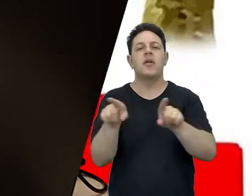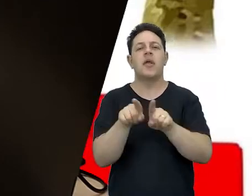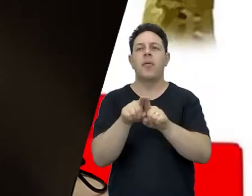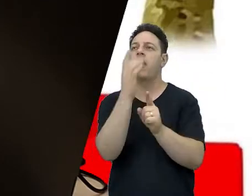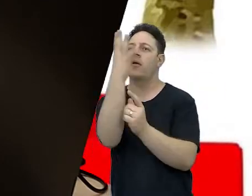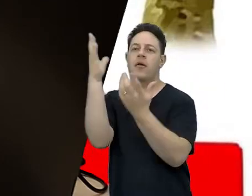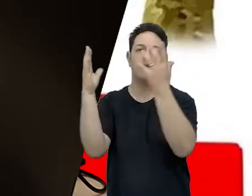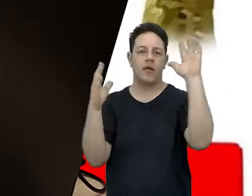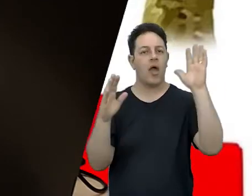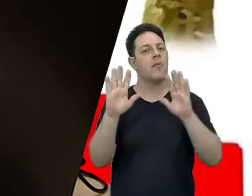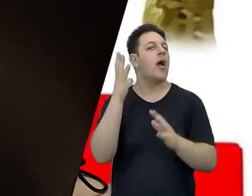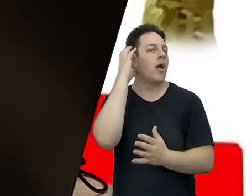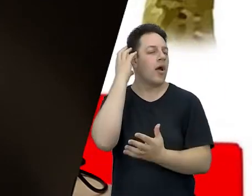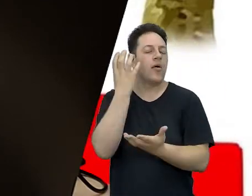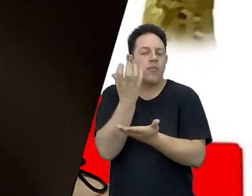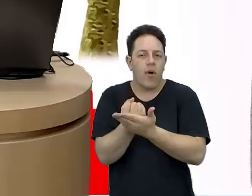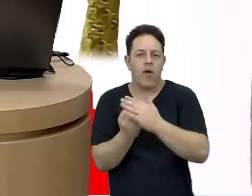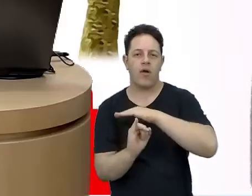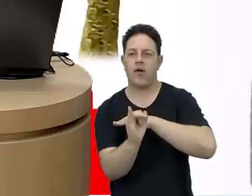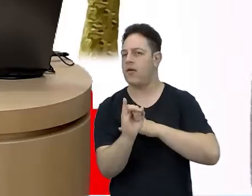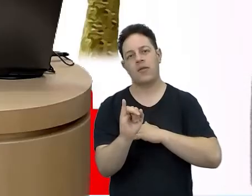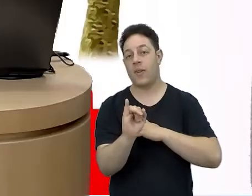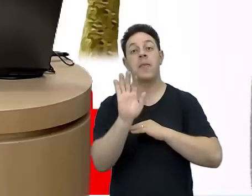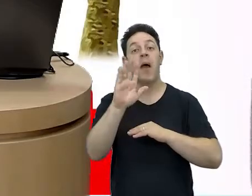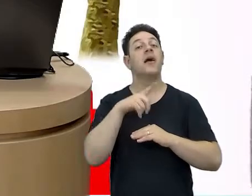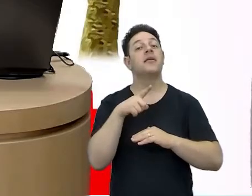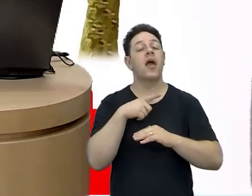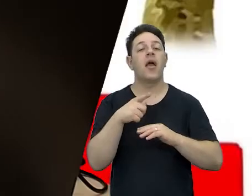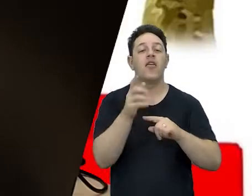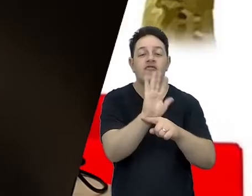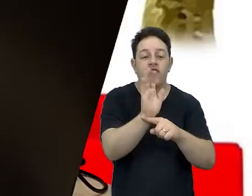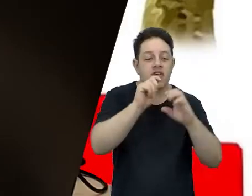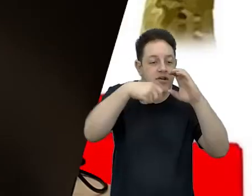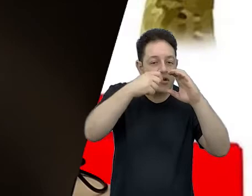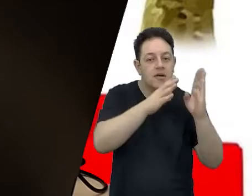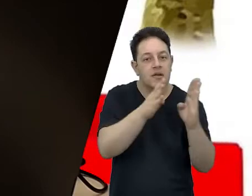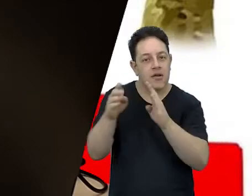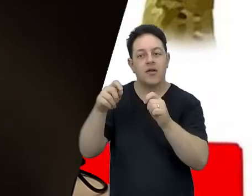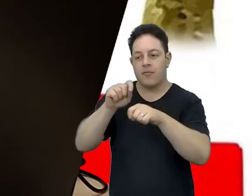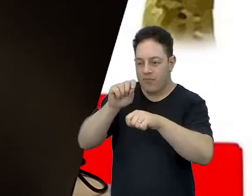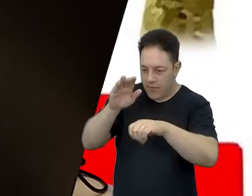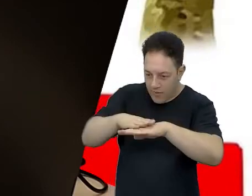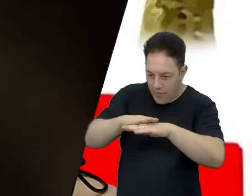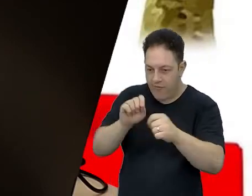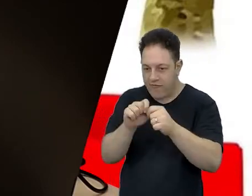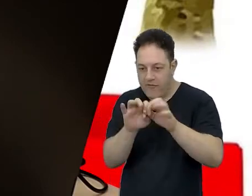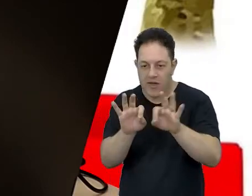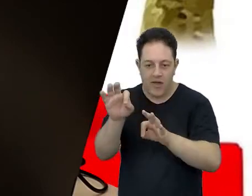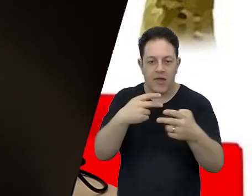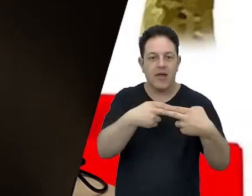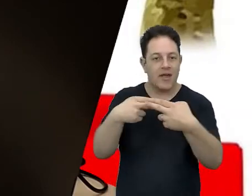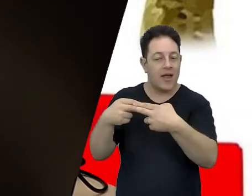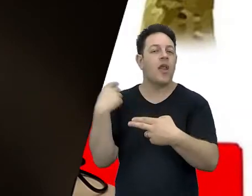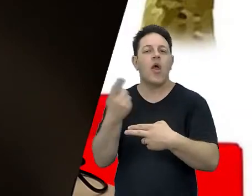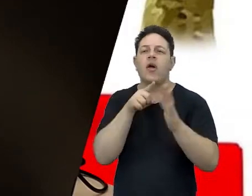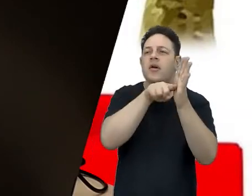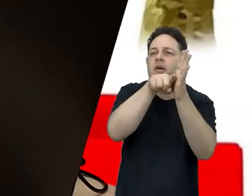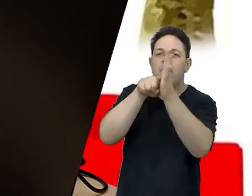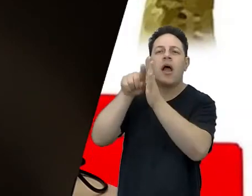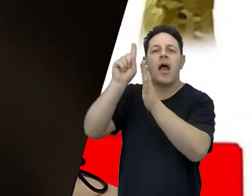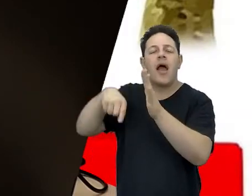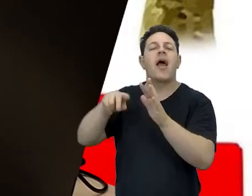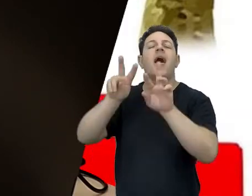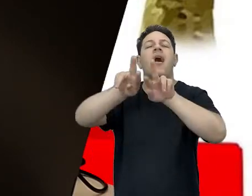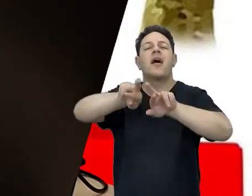tive uma das atividades que era fazer um vídeo sobre o que eles tinham desenvolvido, né? E no meu caso, a gente fez uma pesquisa sobre doença de veiculação hídrica. Então,